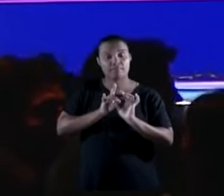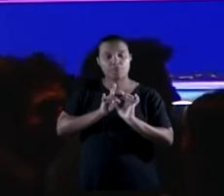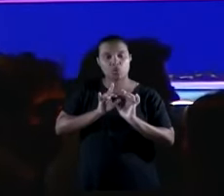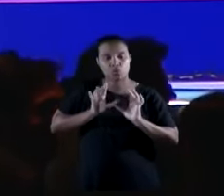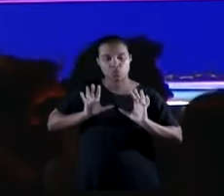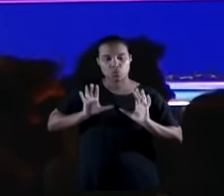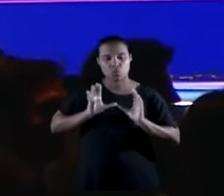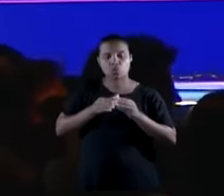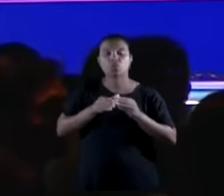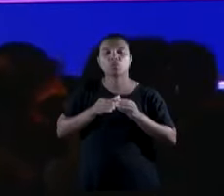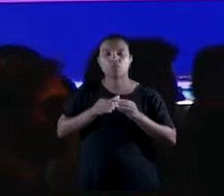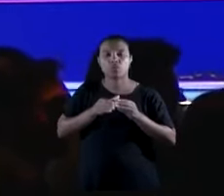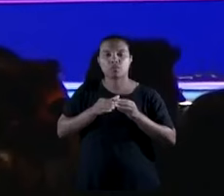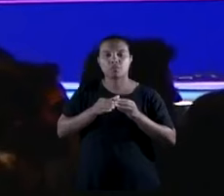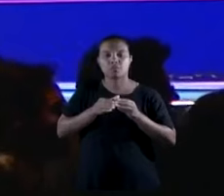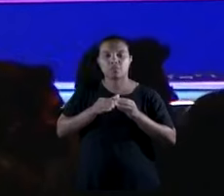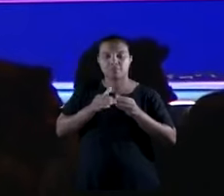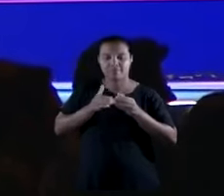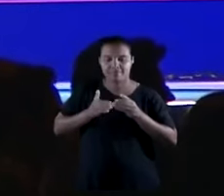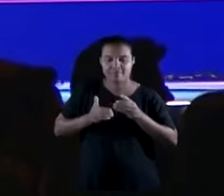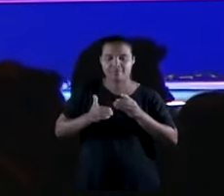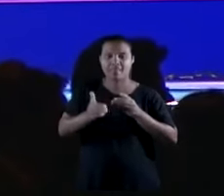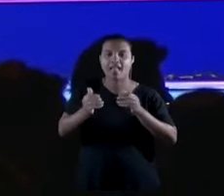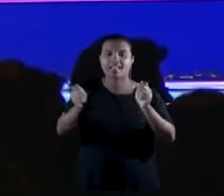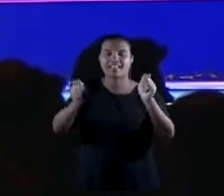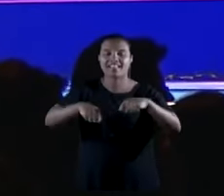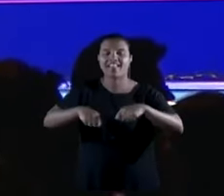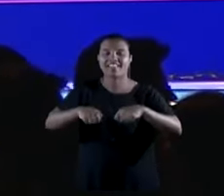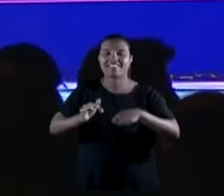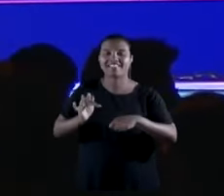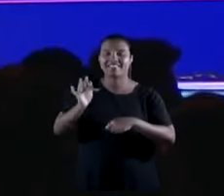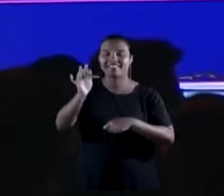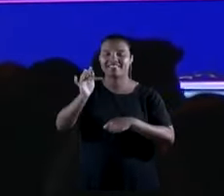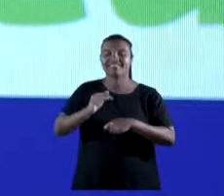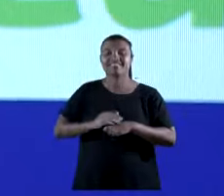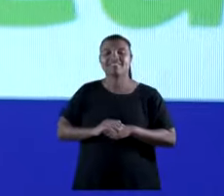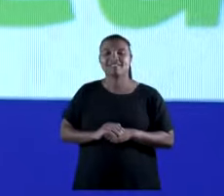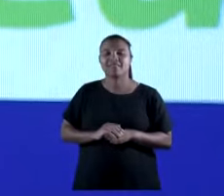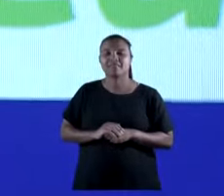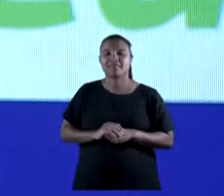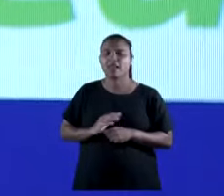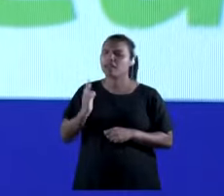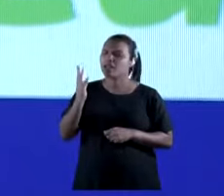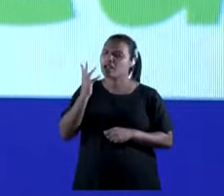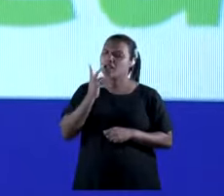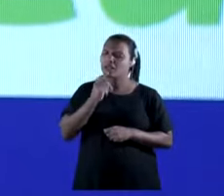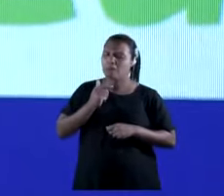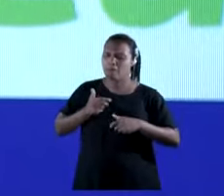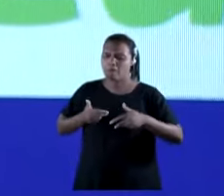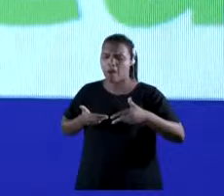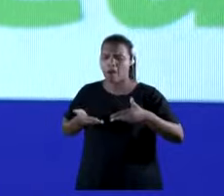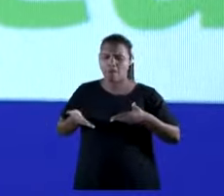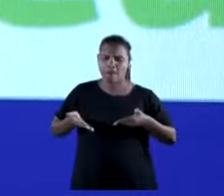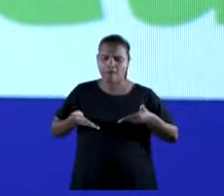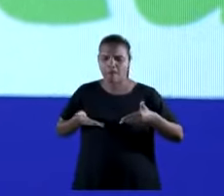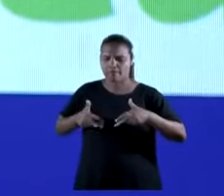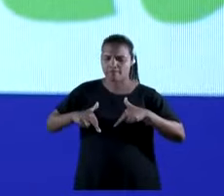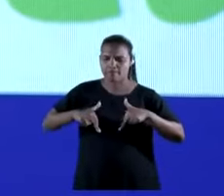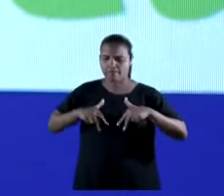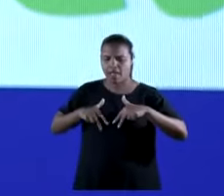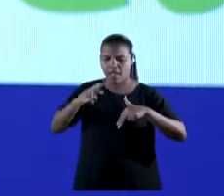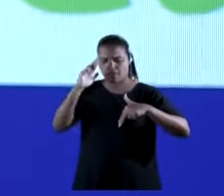Juntos vamos mais longe. Que as belas jogadas e o respeito entre os